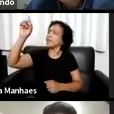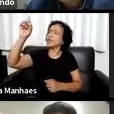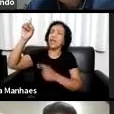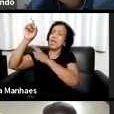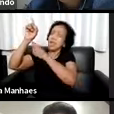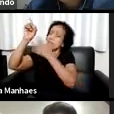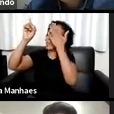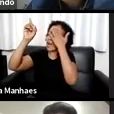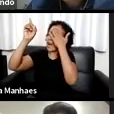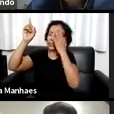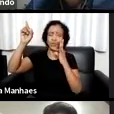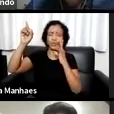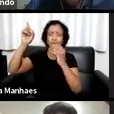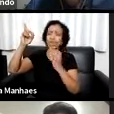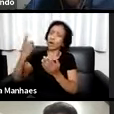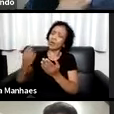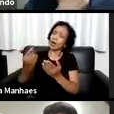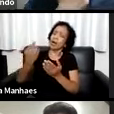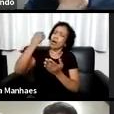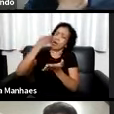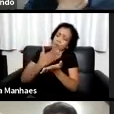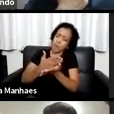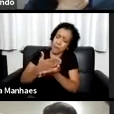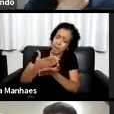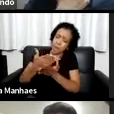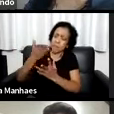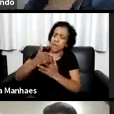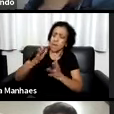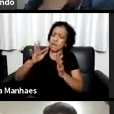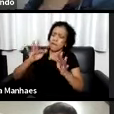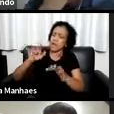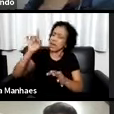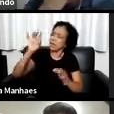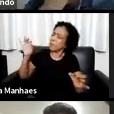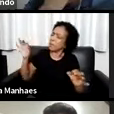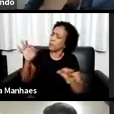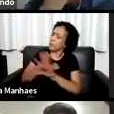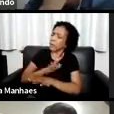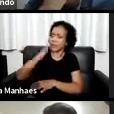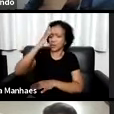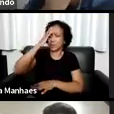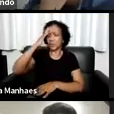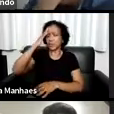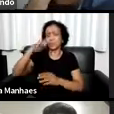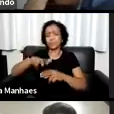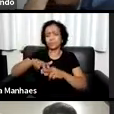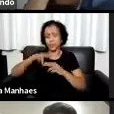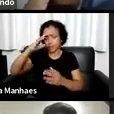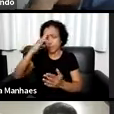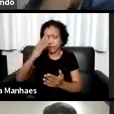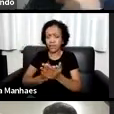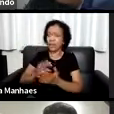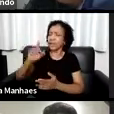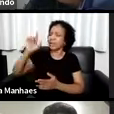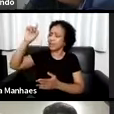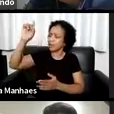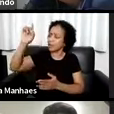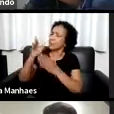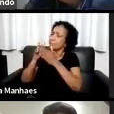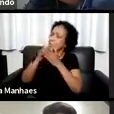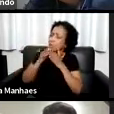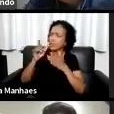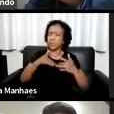Senhor é o alfa e o ômega, e por isso, confiados no Senhor, suplicamos, ó Deus, a tua misericórdia